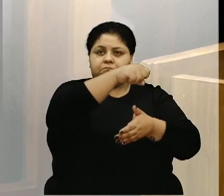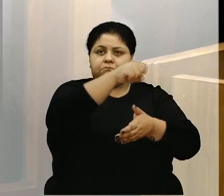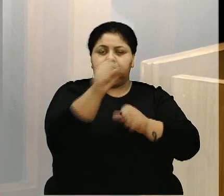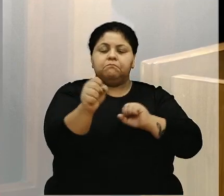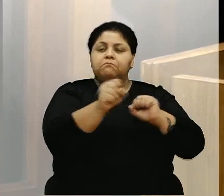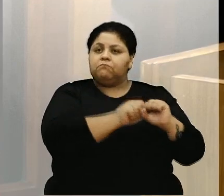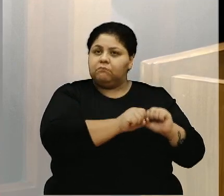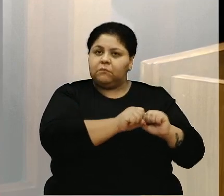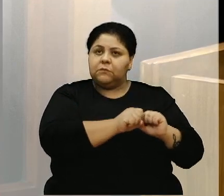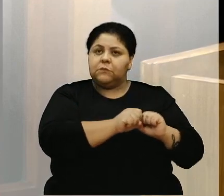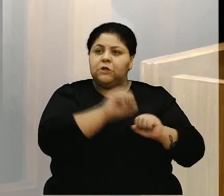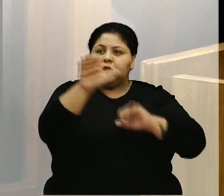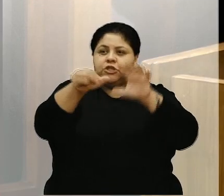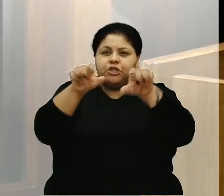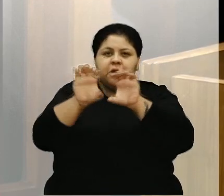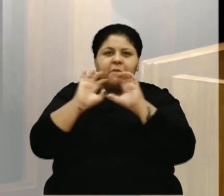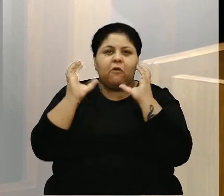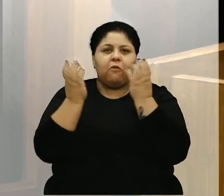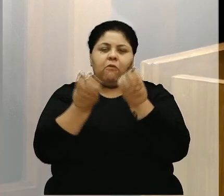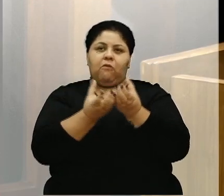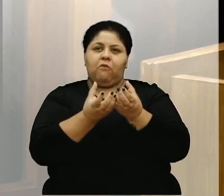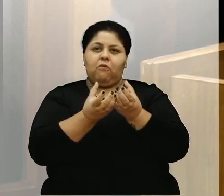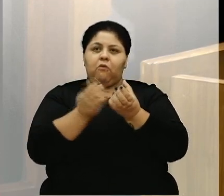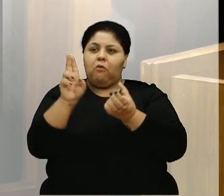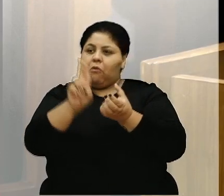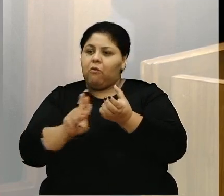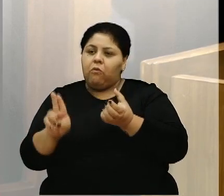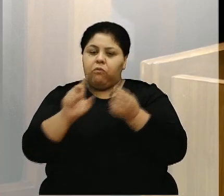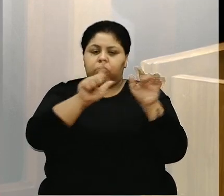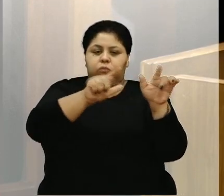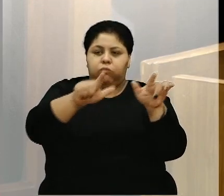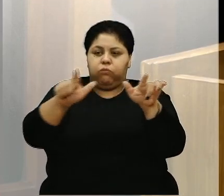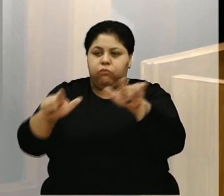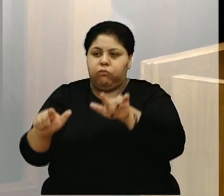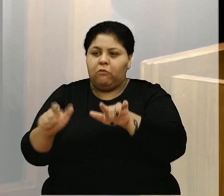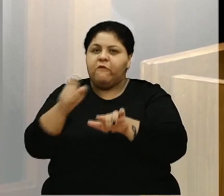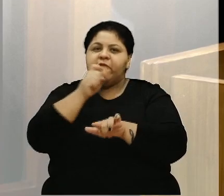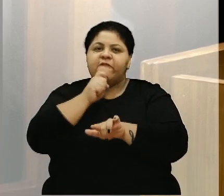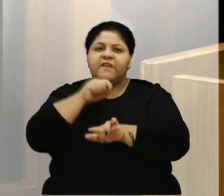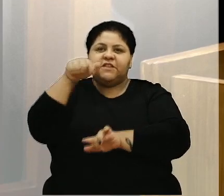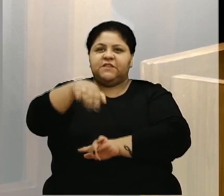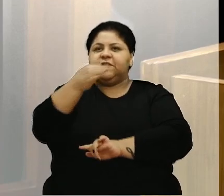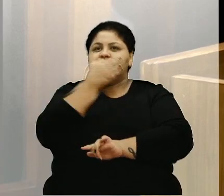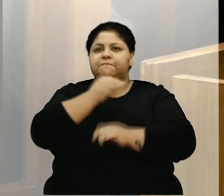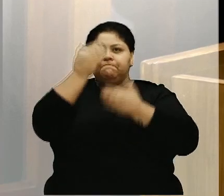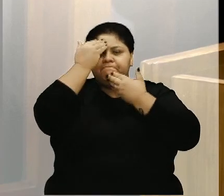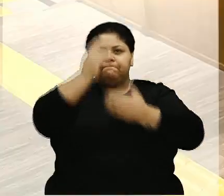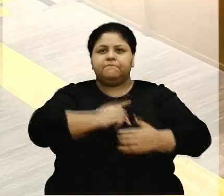traga a comunidade ocupar os espaços, nossas áreas verdes de Caxias do Sul.